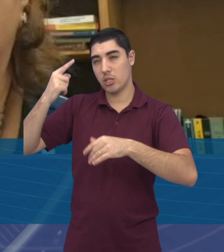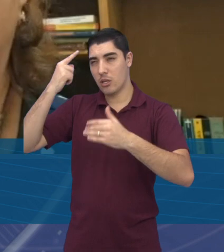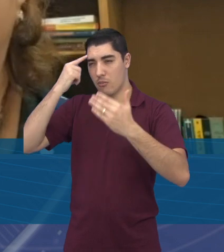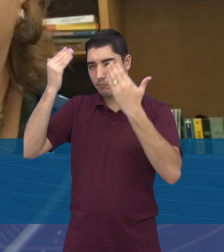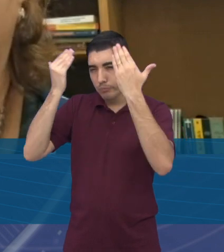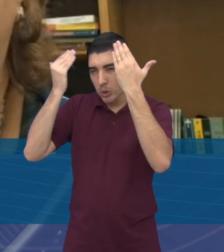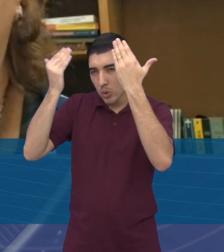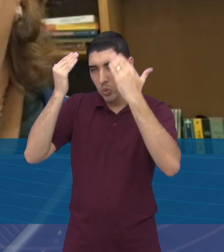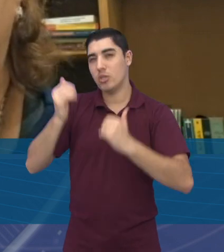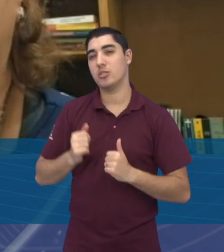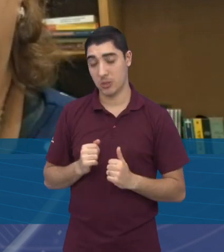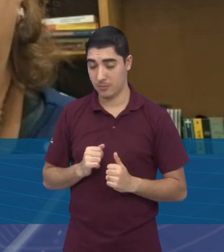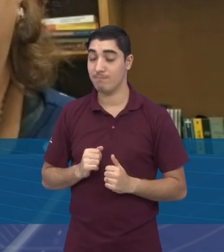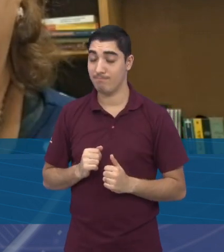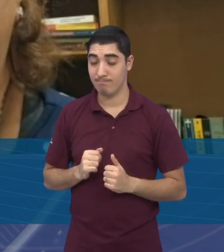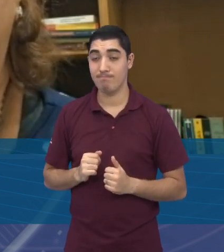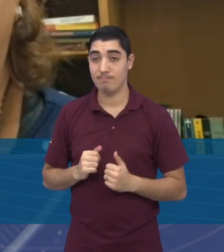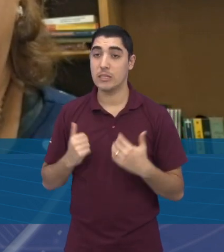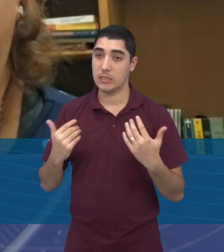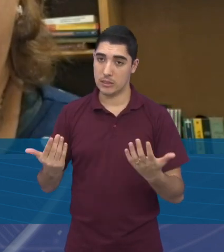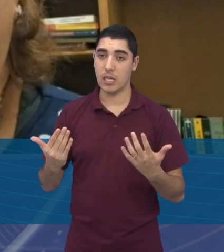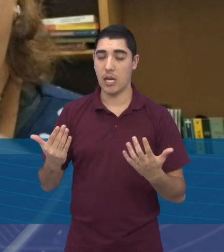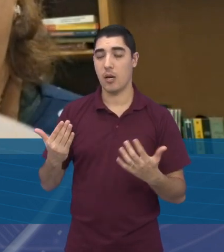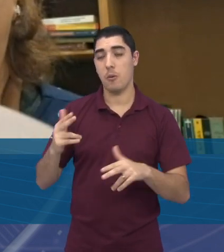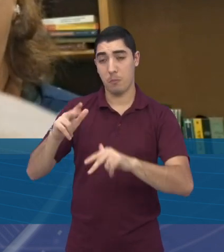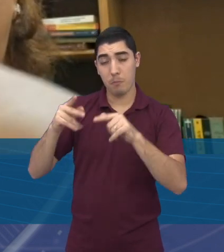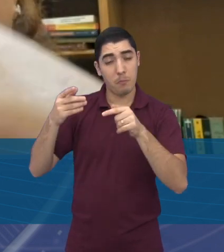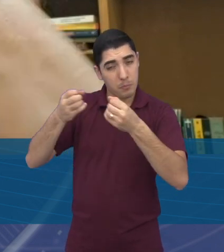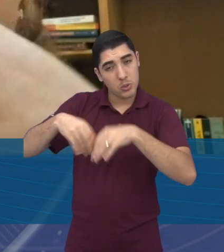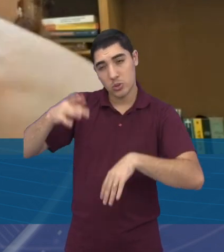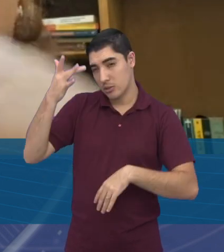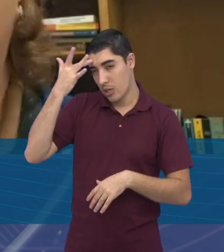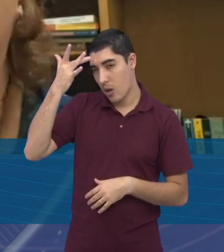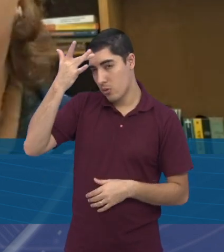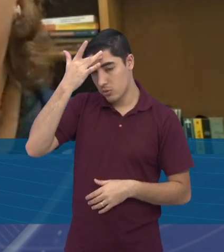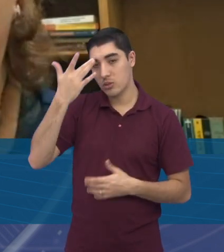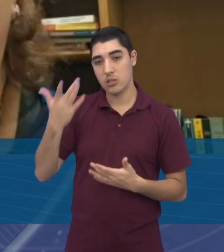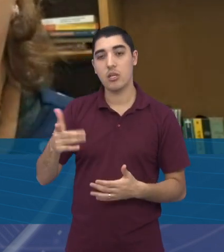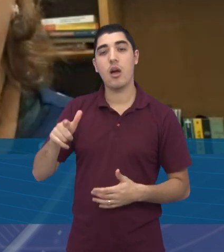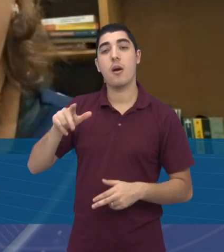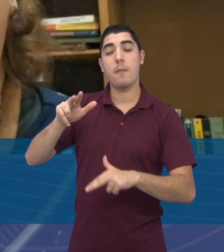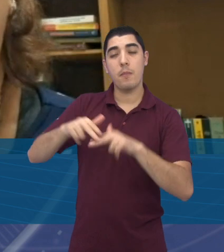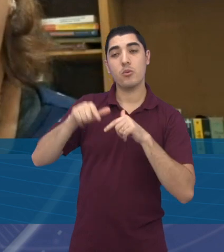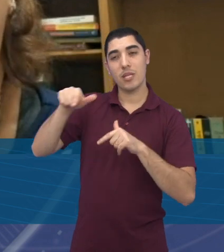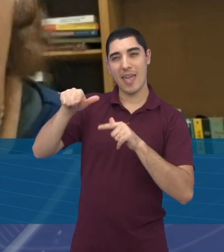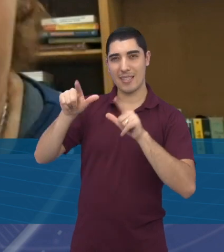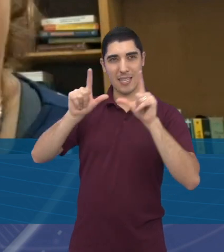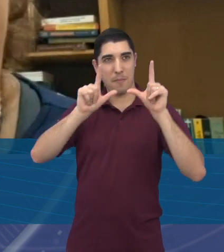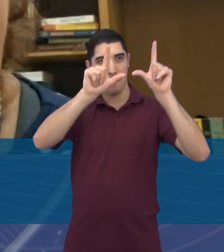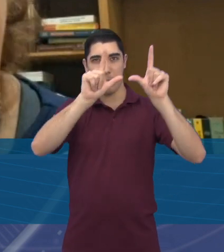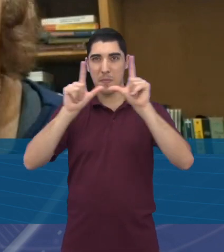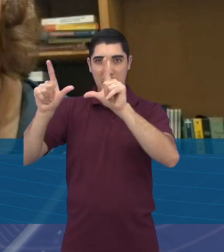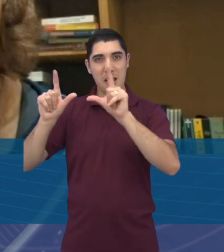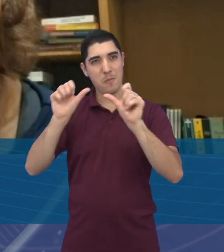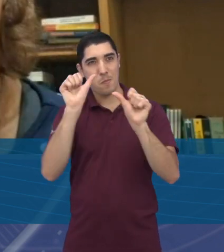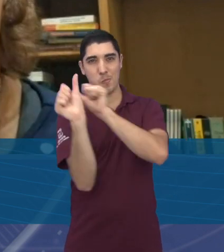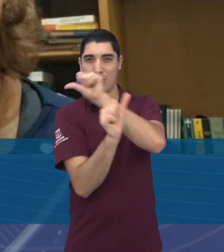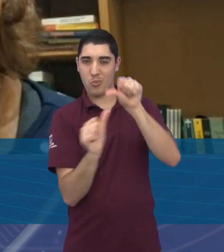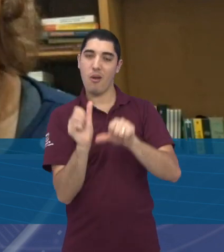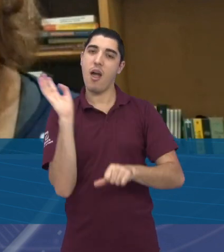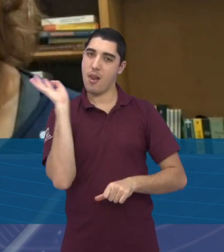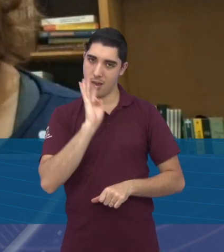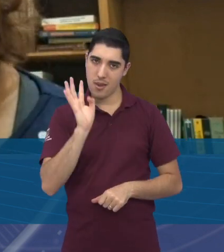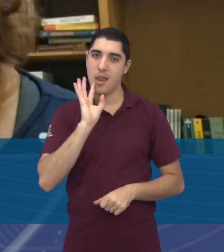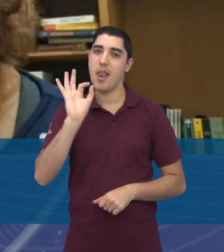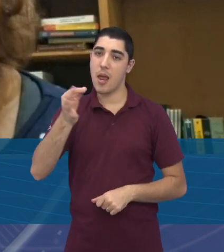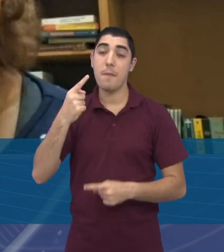da lucidez mental. Então, essa mudança de placa é uma ideia bacana, porque assim,